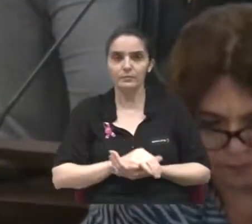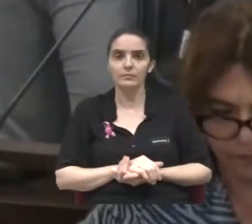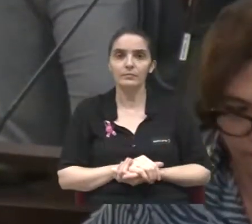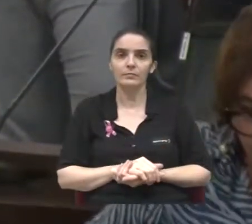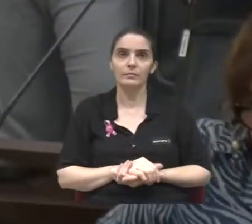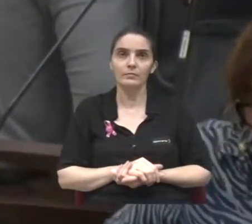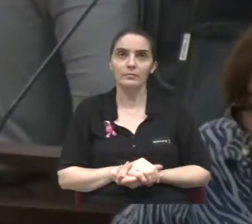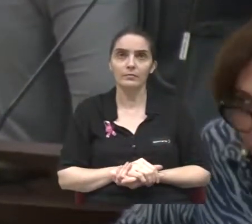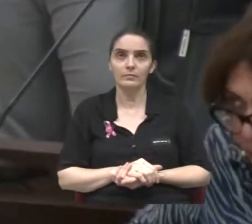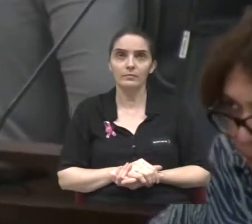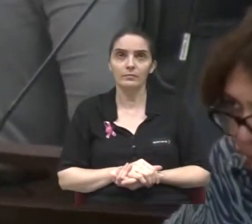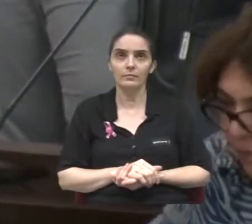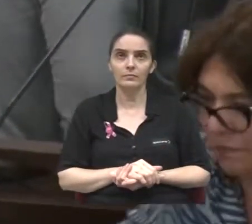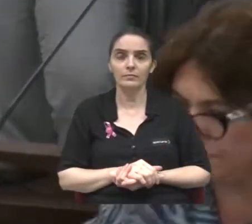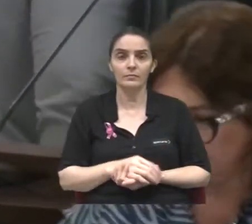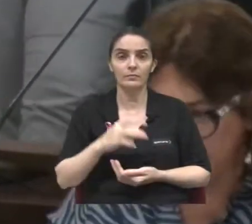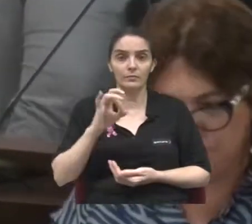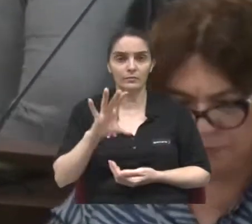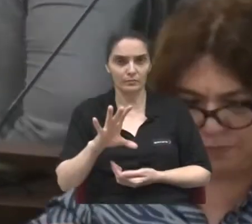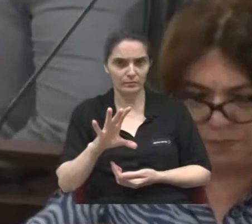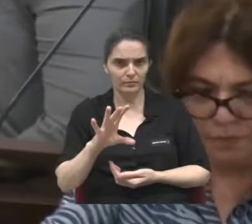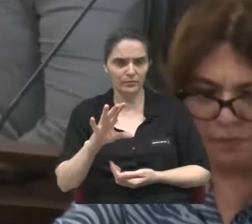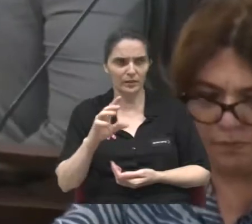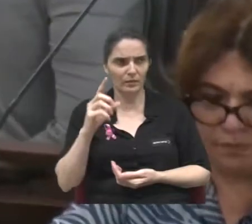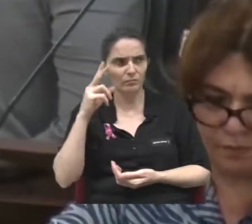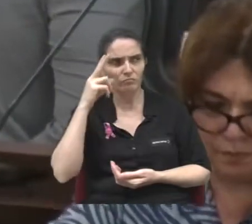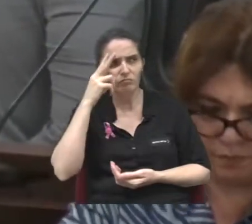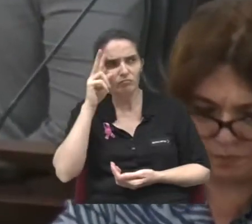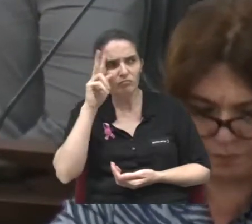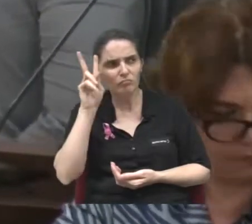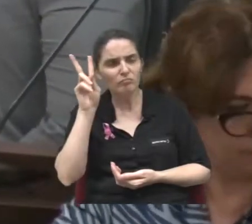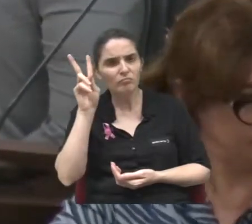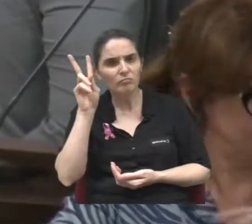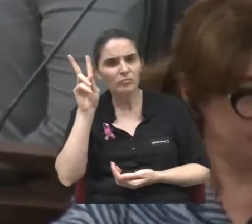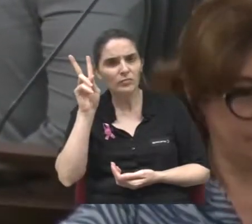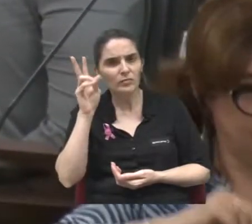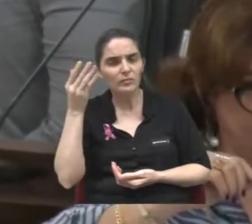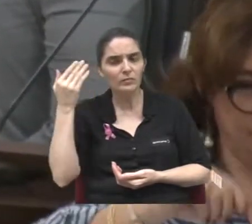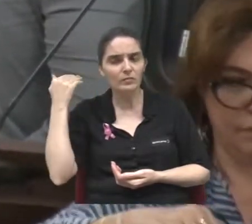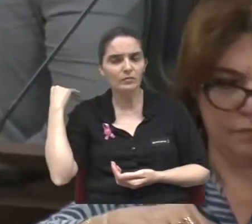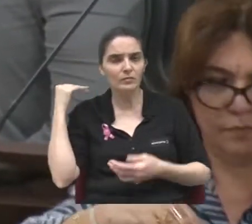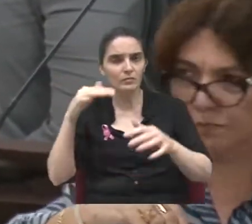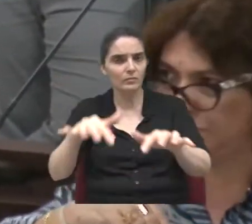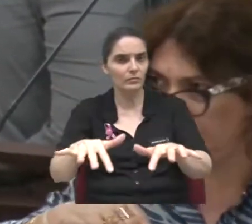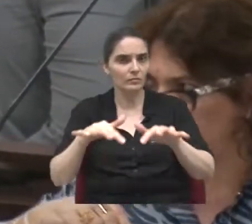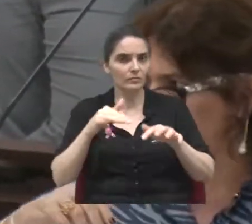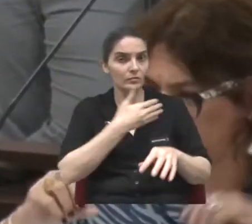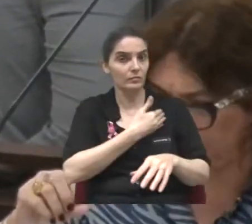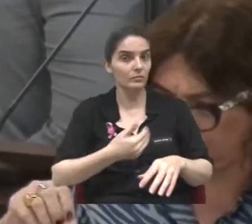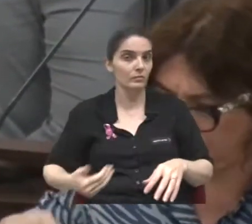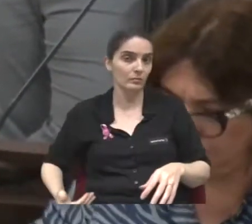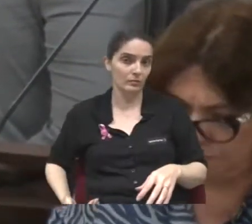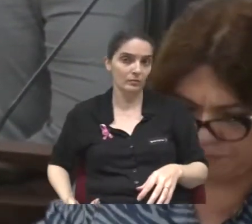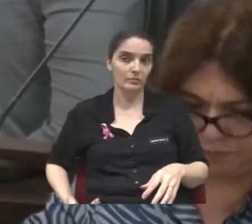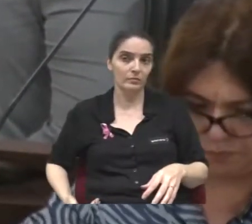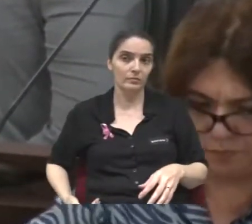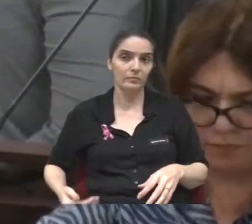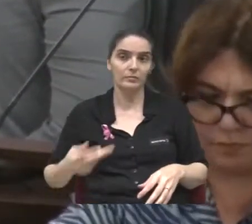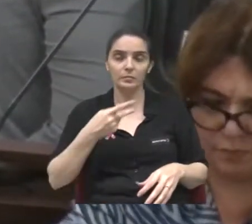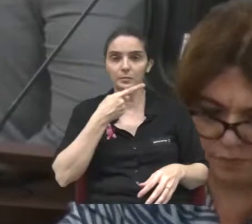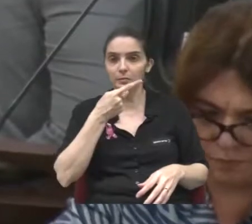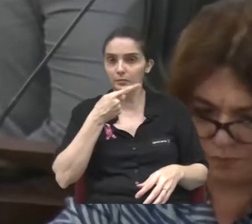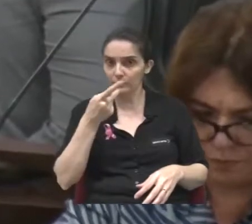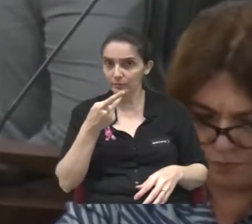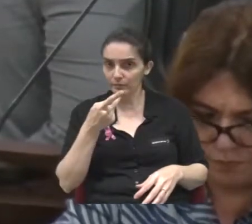Se eu não estou muito enganado, me falha a memória, na última audiência pública que nós tivemos aqui nesta casa, justamente para poder tratar sobre a questão de dependência